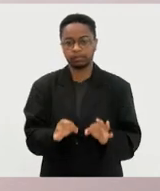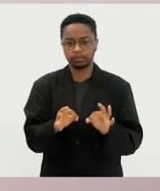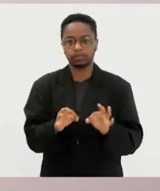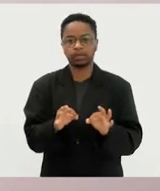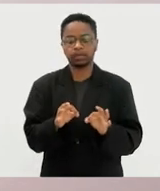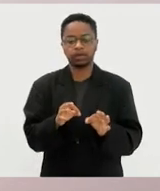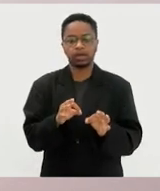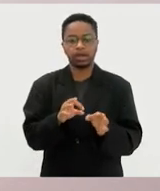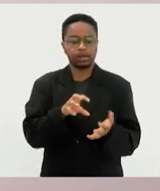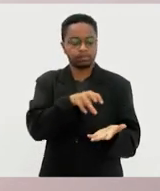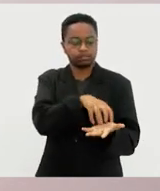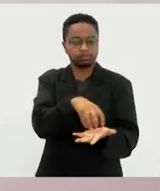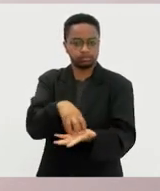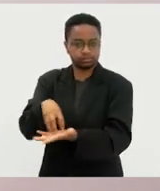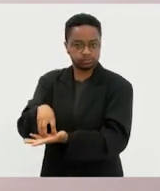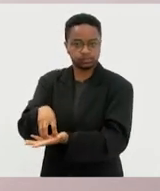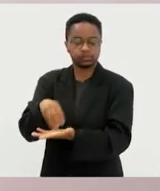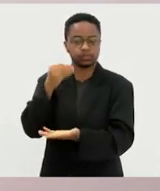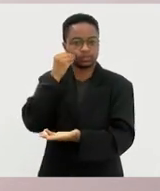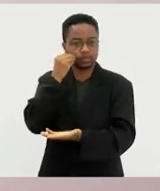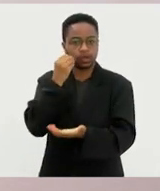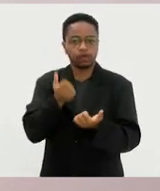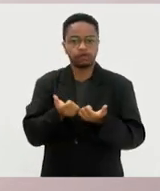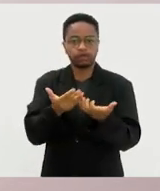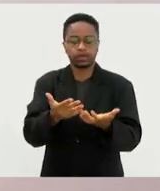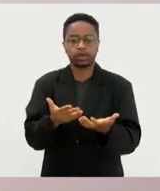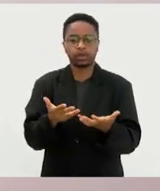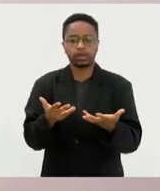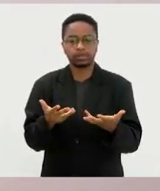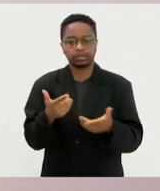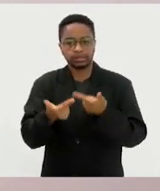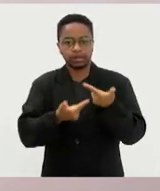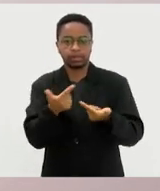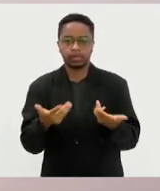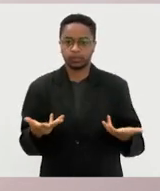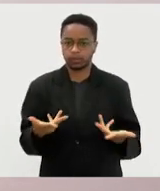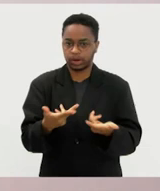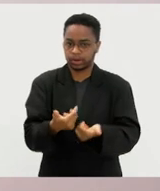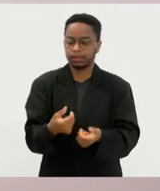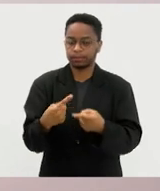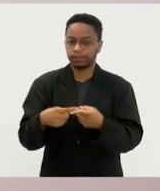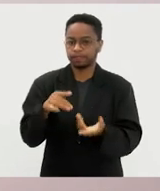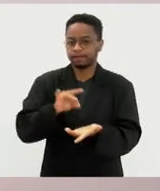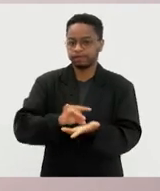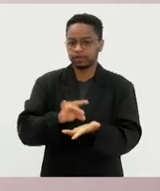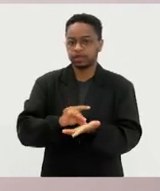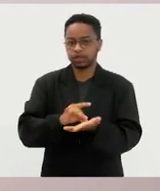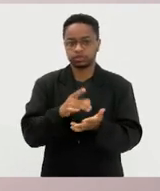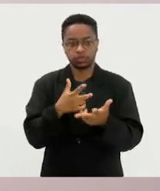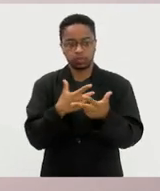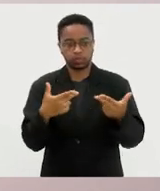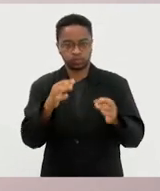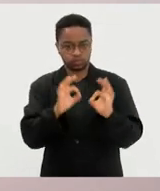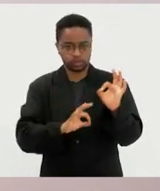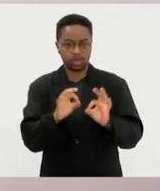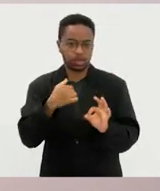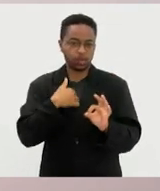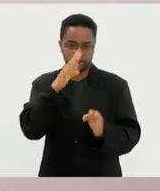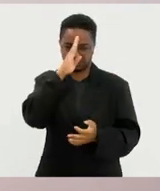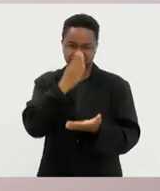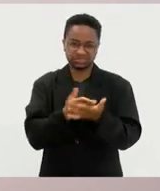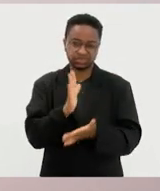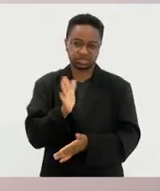unidades de condições de trabalho e melhoria, porque realmente aquilo que está instalado lá já tem muitos anos, né, com